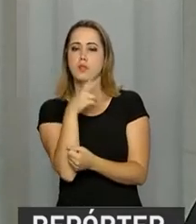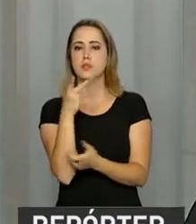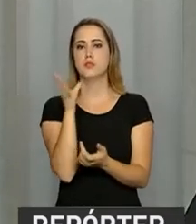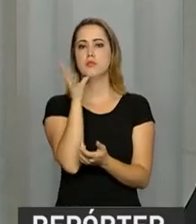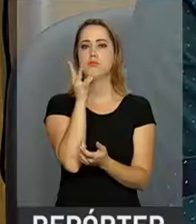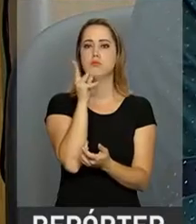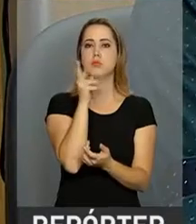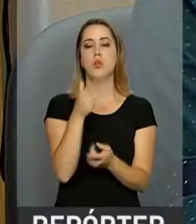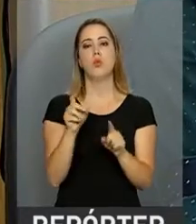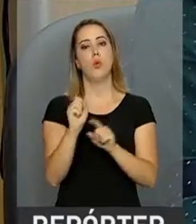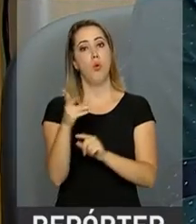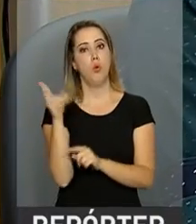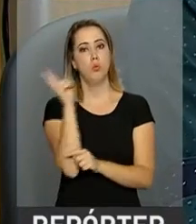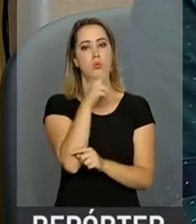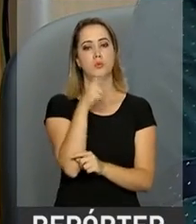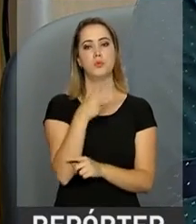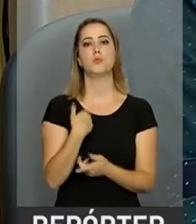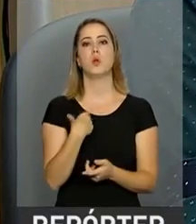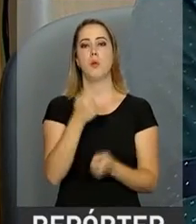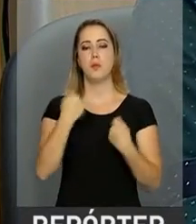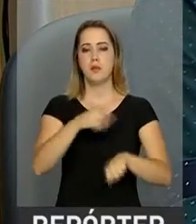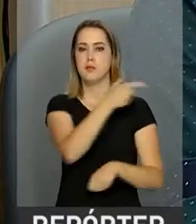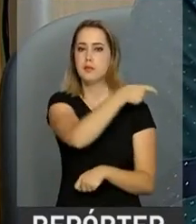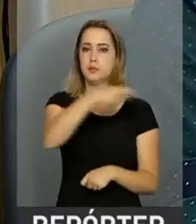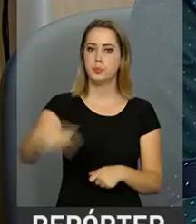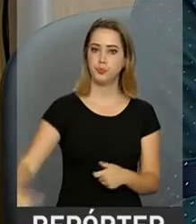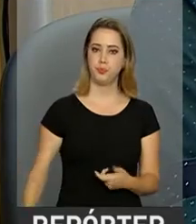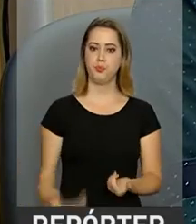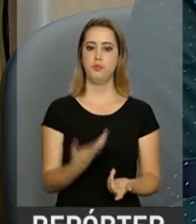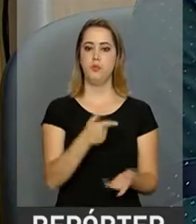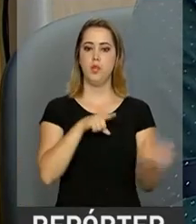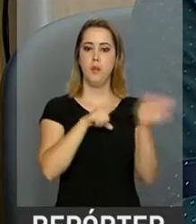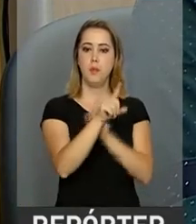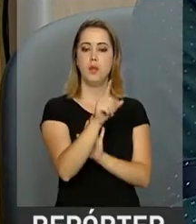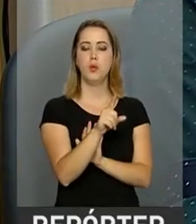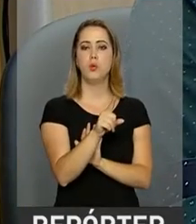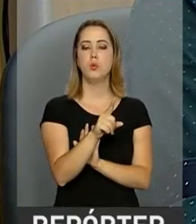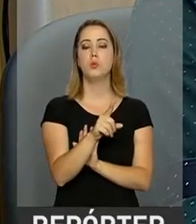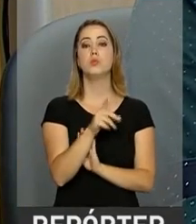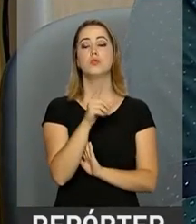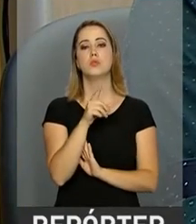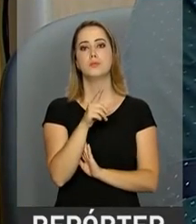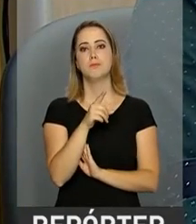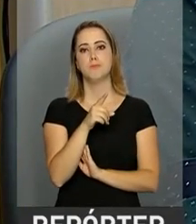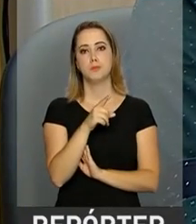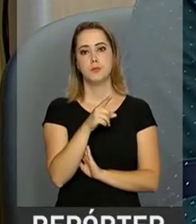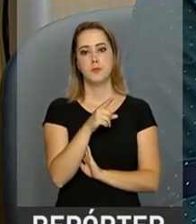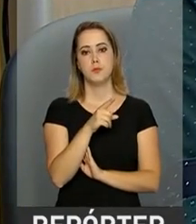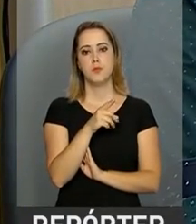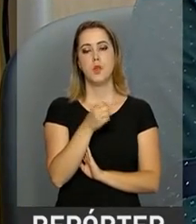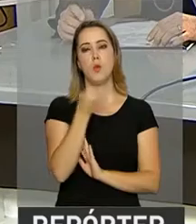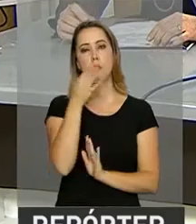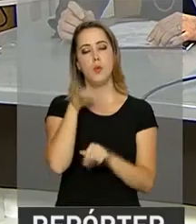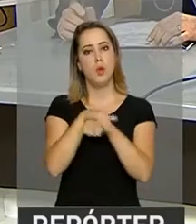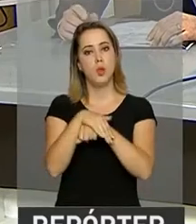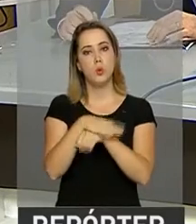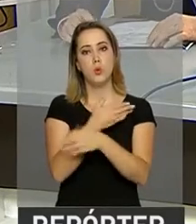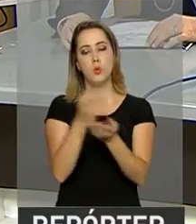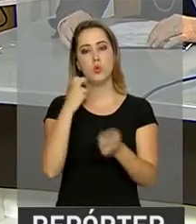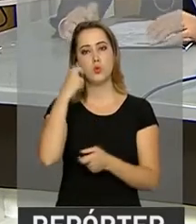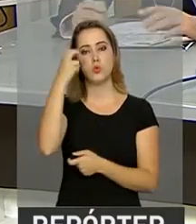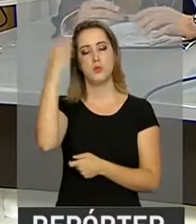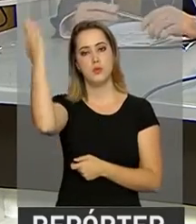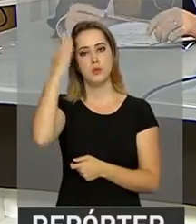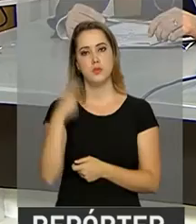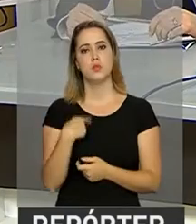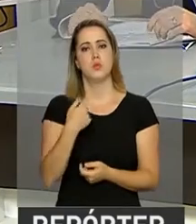segurança. Diretoria Jéssica de Brasília quer saber sobre multas. Boa noite, pessoal da Voz do Brasil. Aqui quem